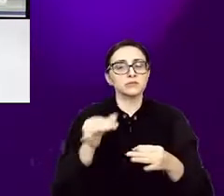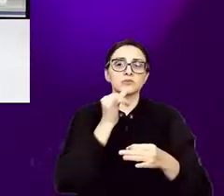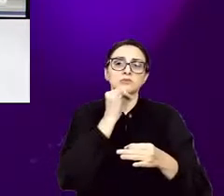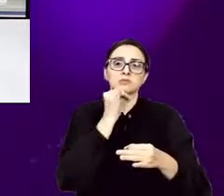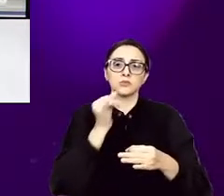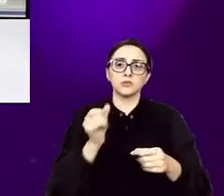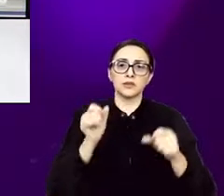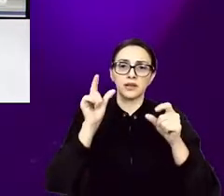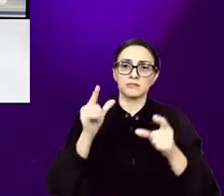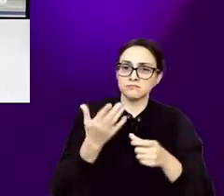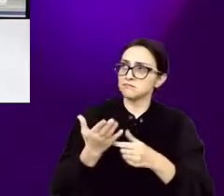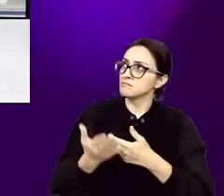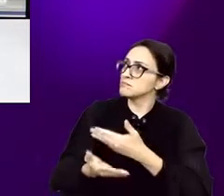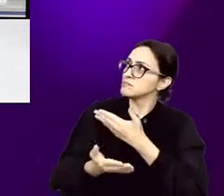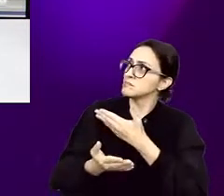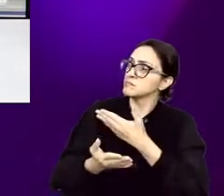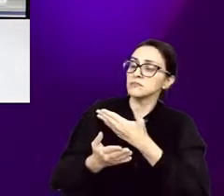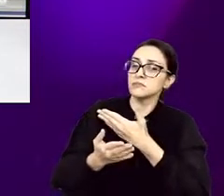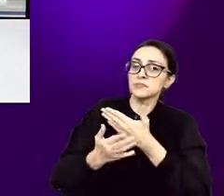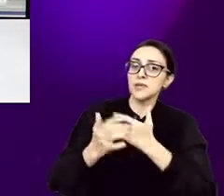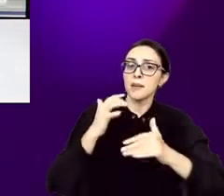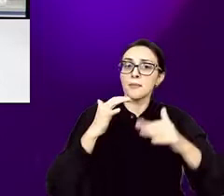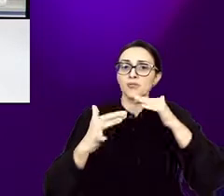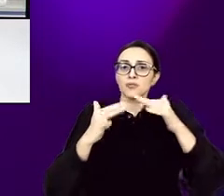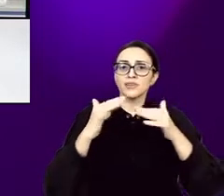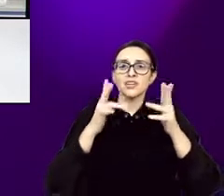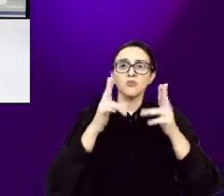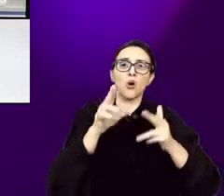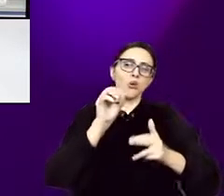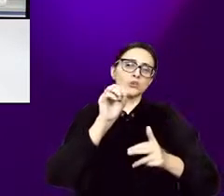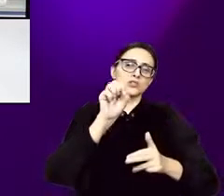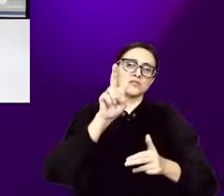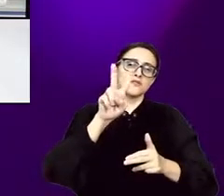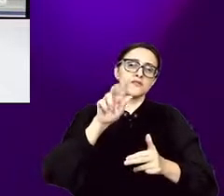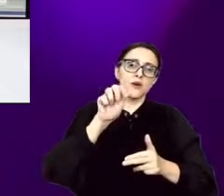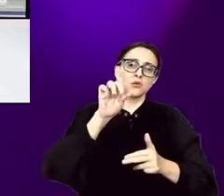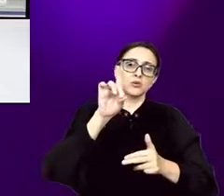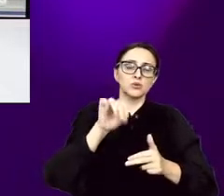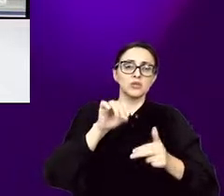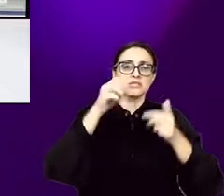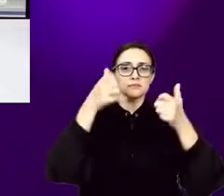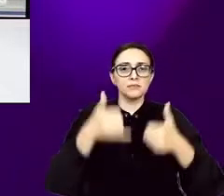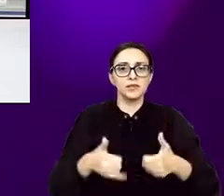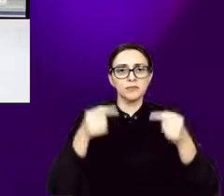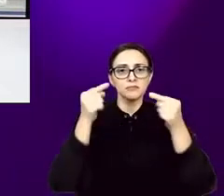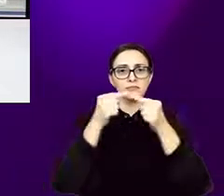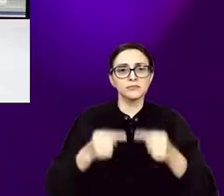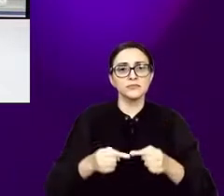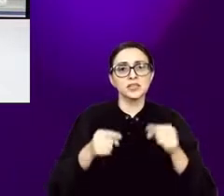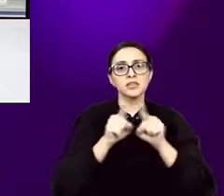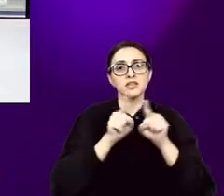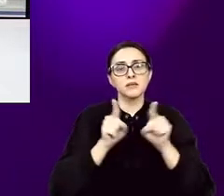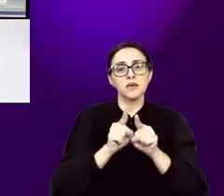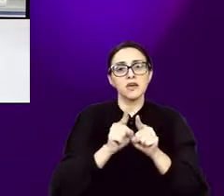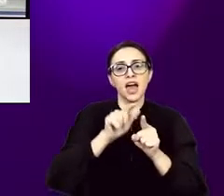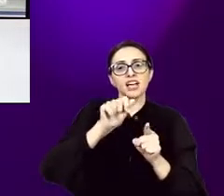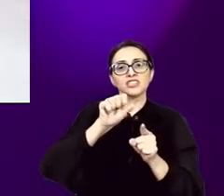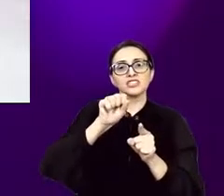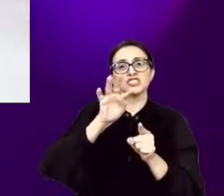telas em que a gente movimenta, como o Oswaldo mostrou, para o posicionamento do componente acetabular e da haste